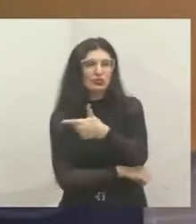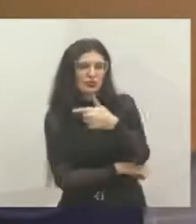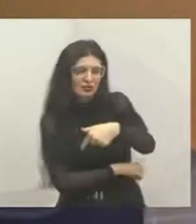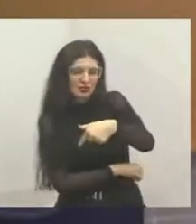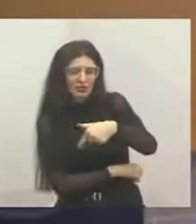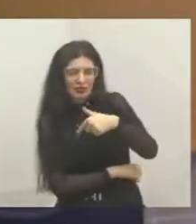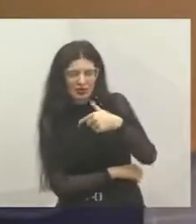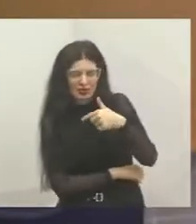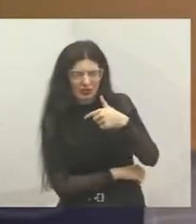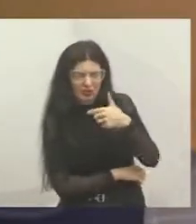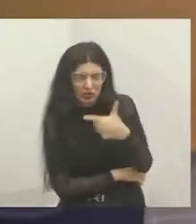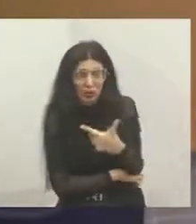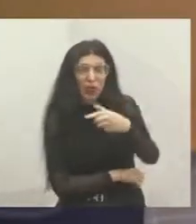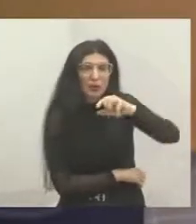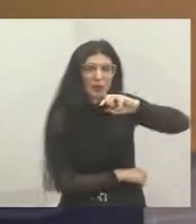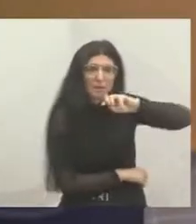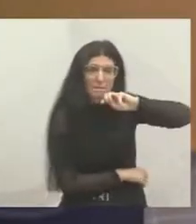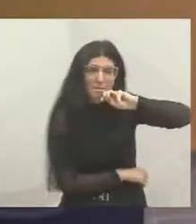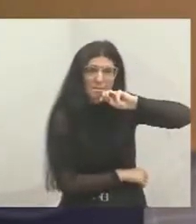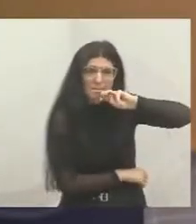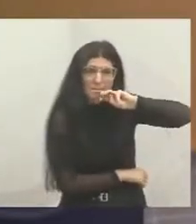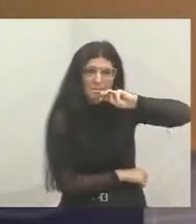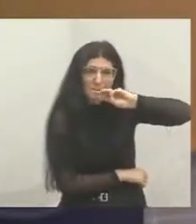272 milhões.